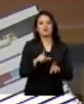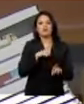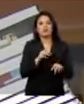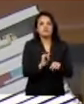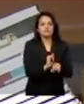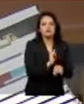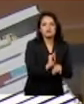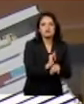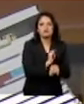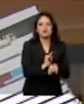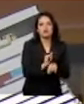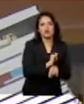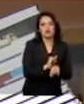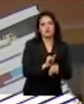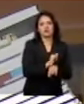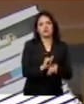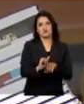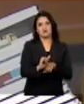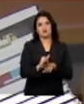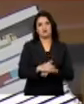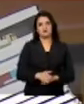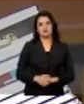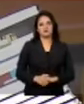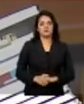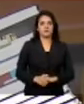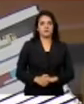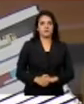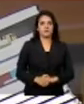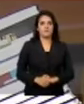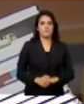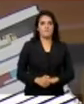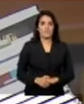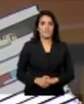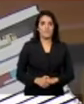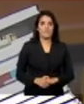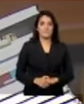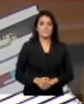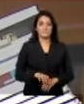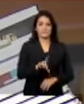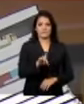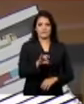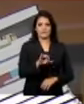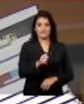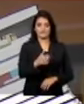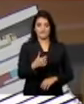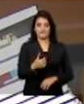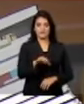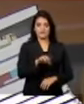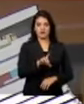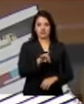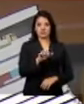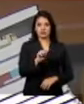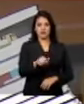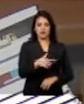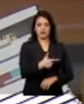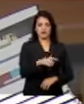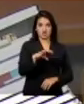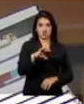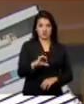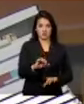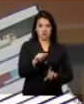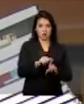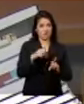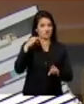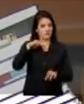de recursos protelatórios. Em 29 de março de